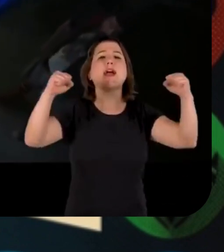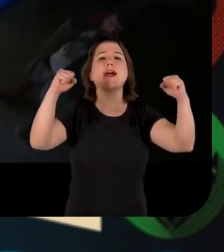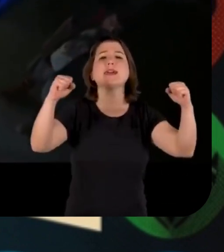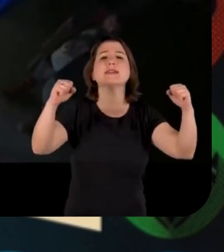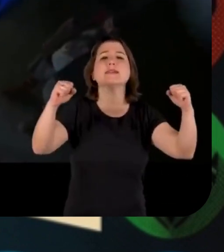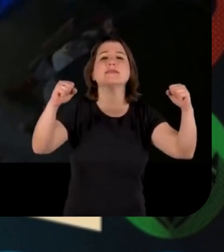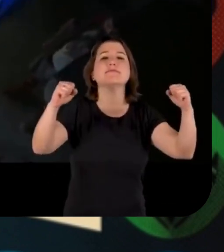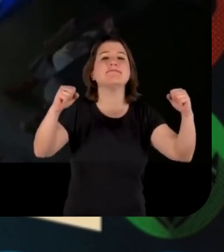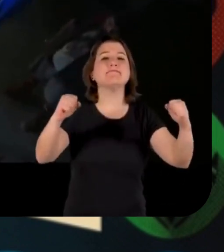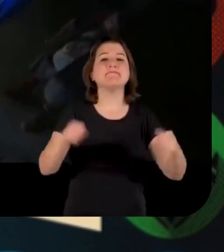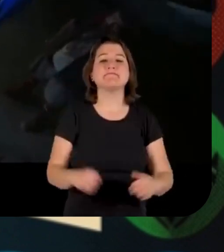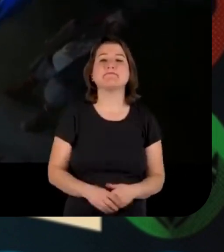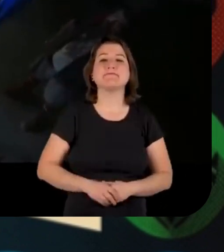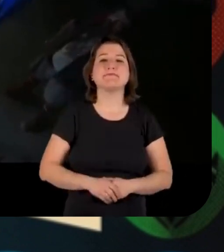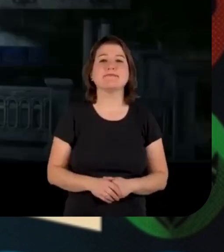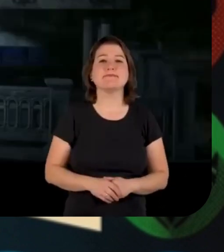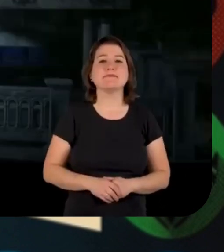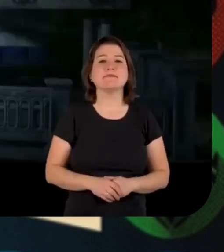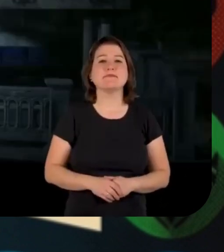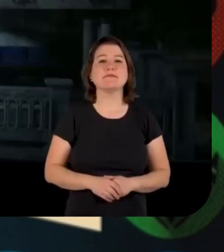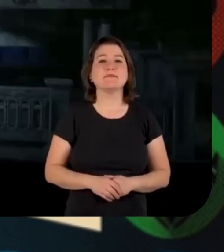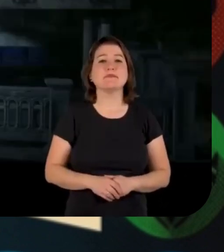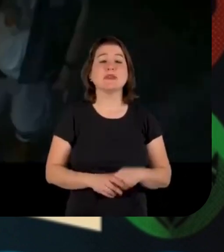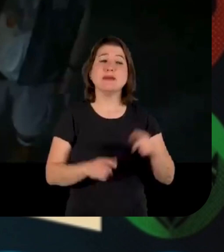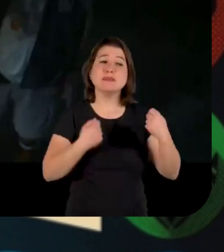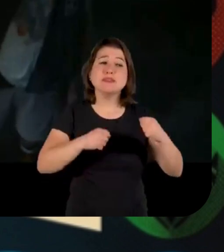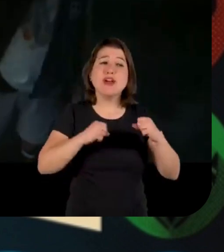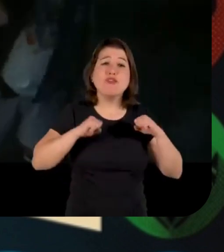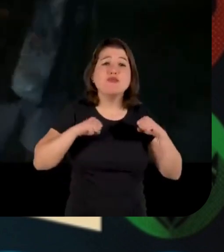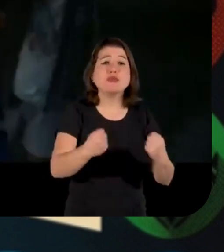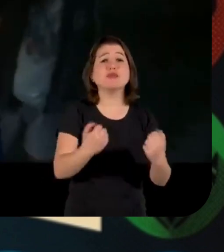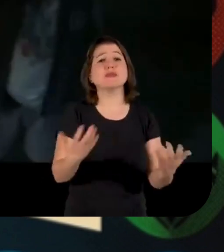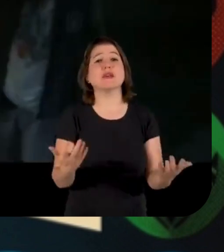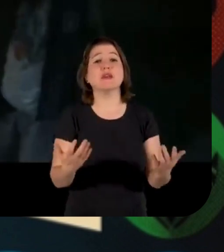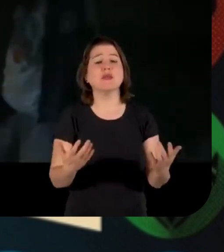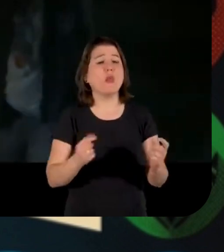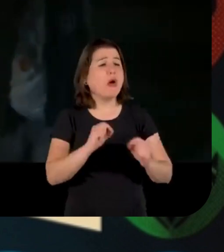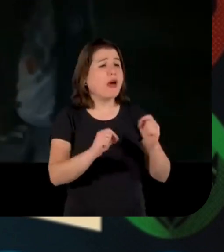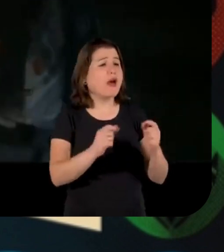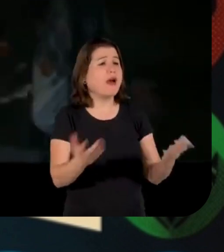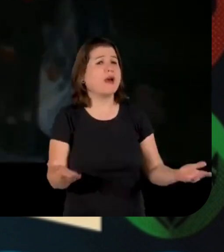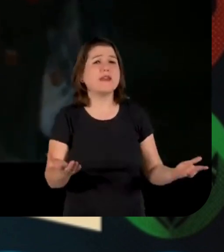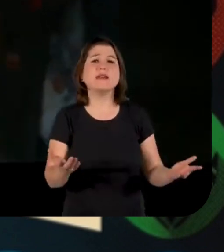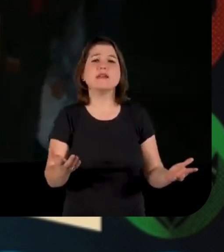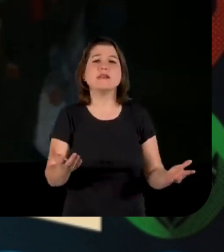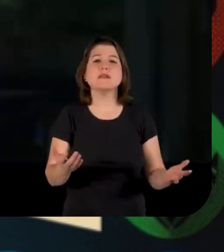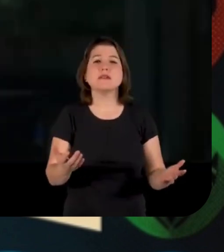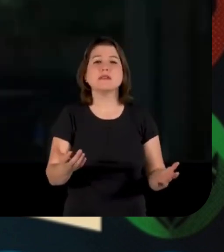mais velho. Então tem tudo essa parte aqui. Meio que dividiram o Obama